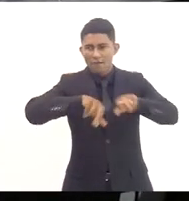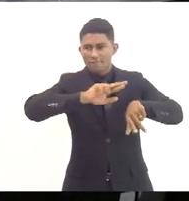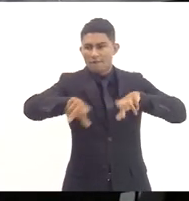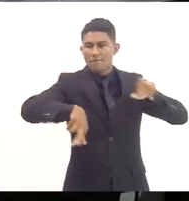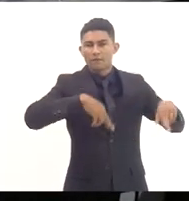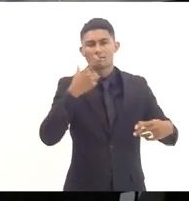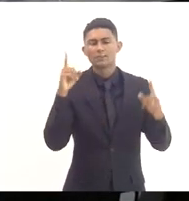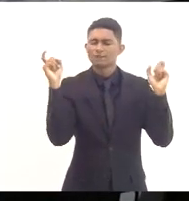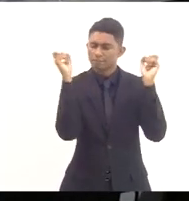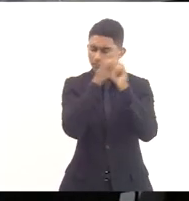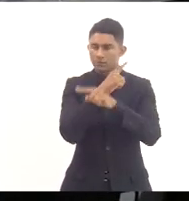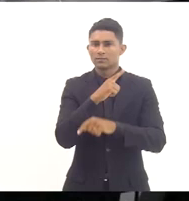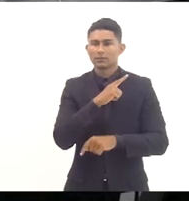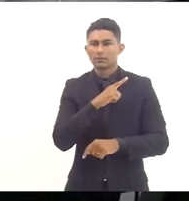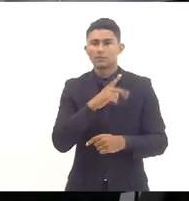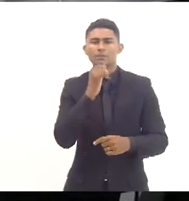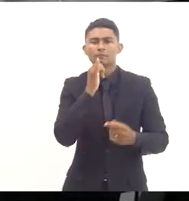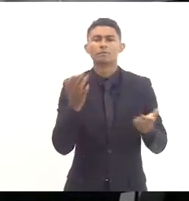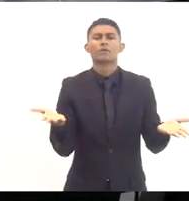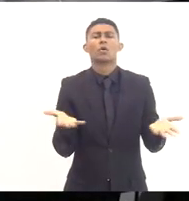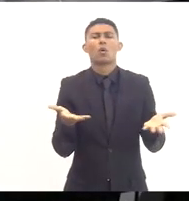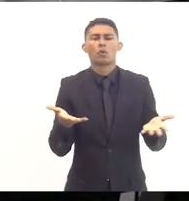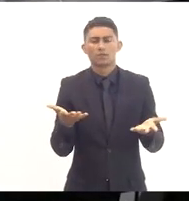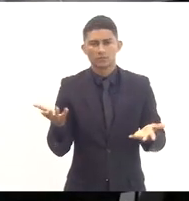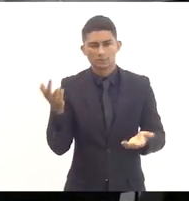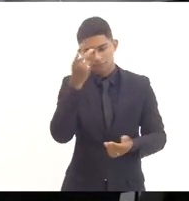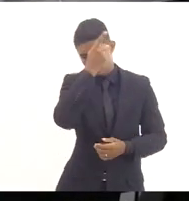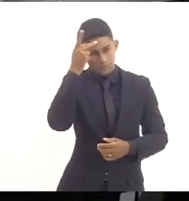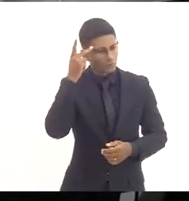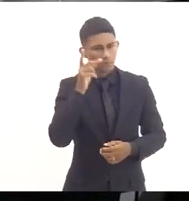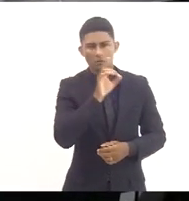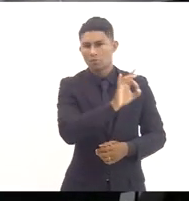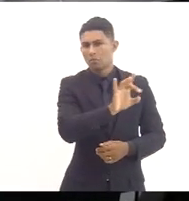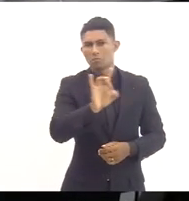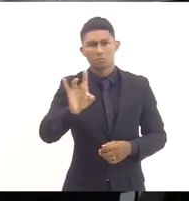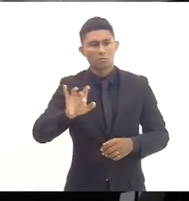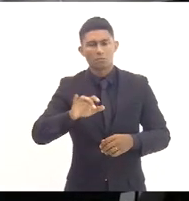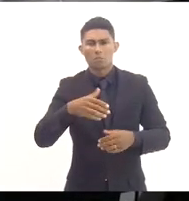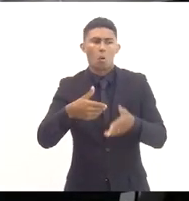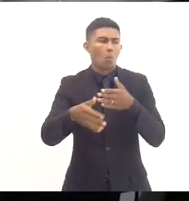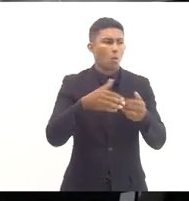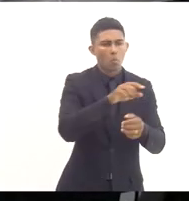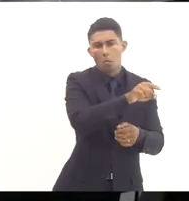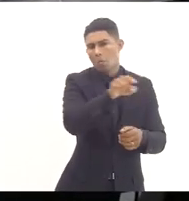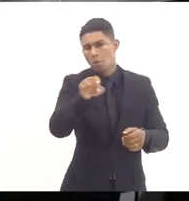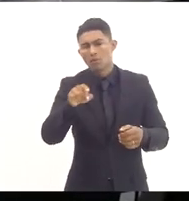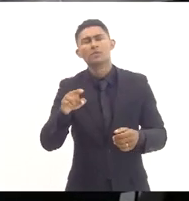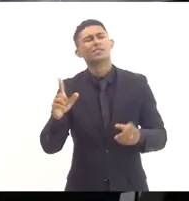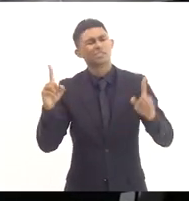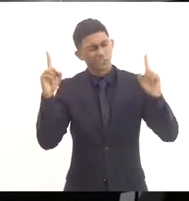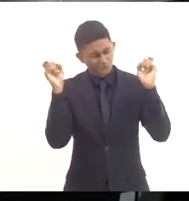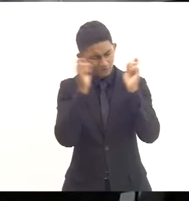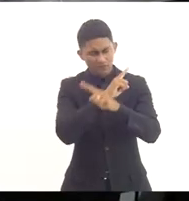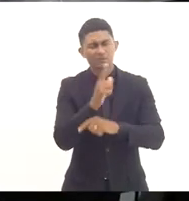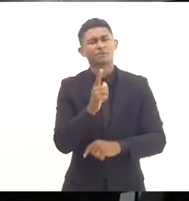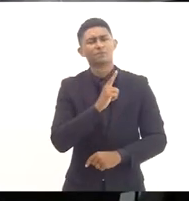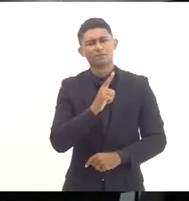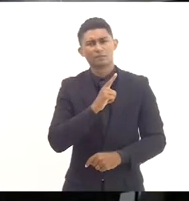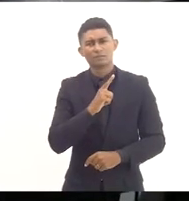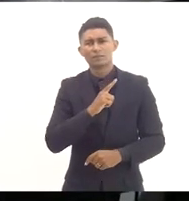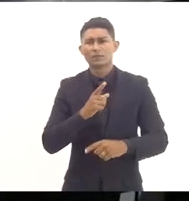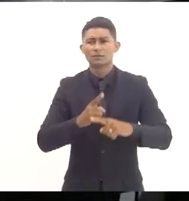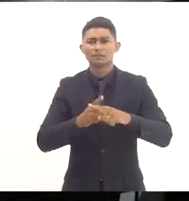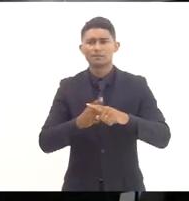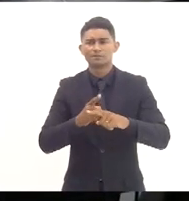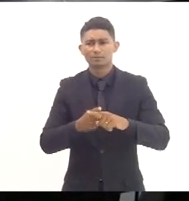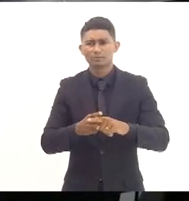dificuldade vamos dizer hoje hoje Qualquer cidadão hoje no nosso estado ele tem uma dificuldade enorme para conseguir